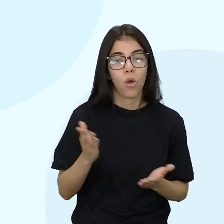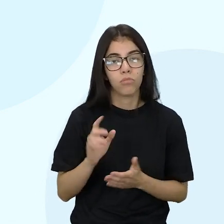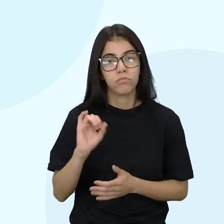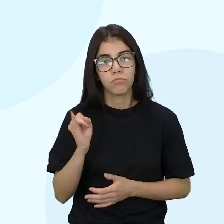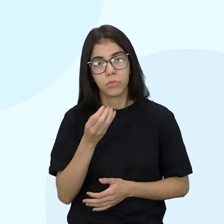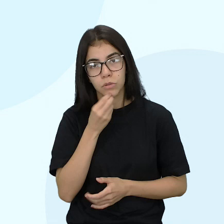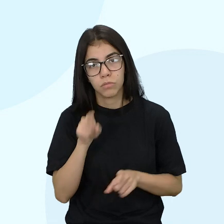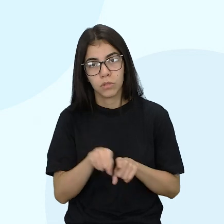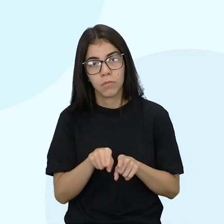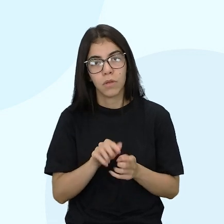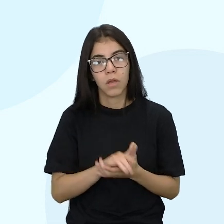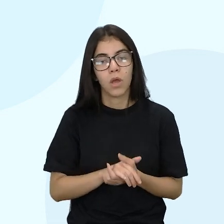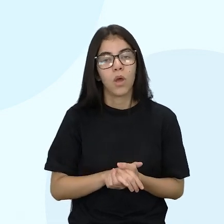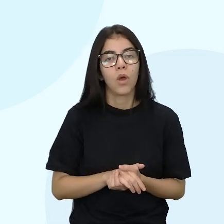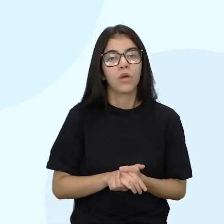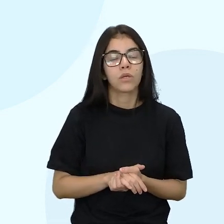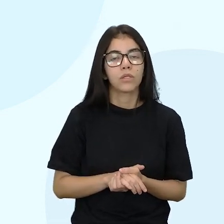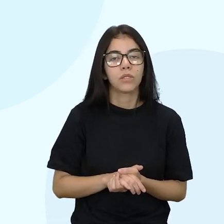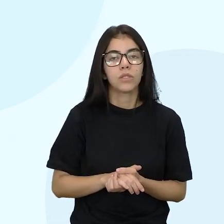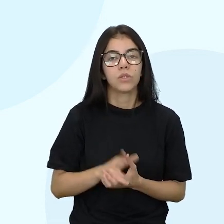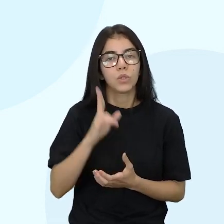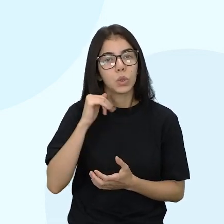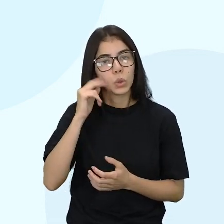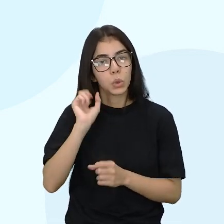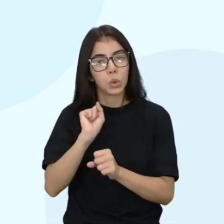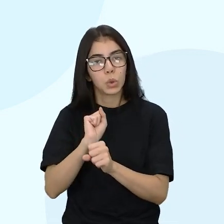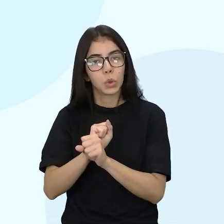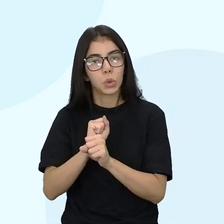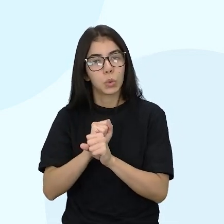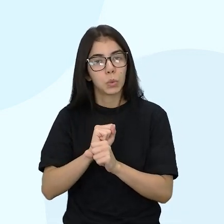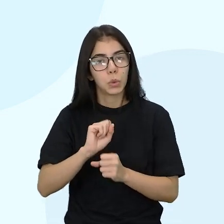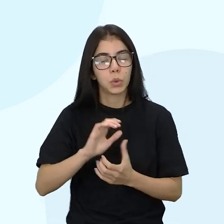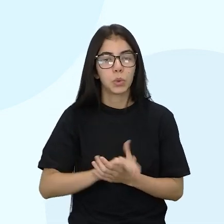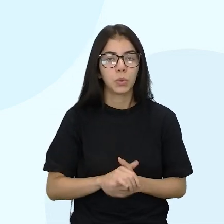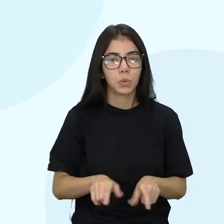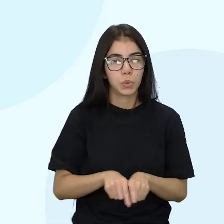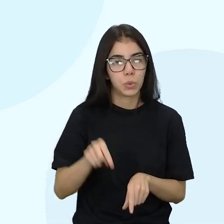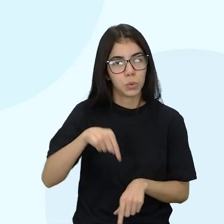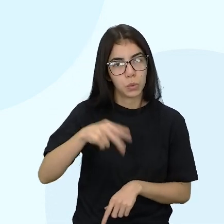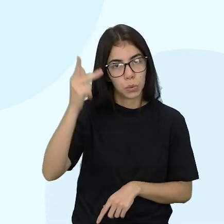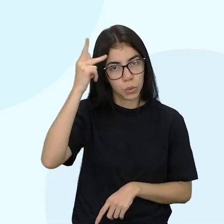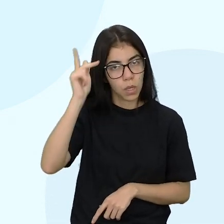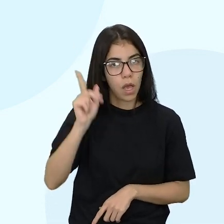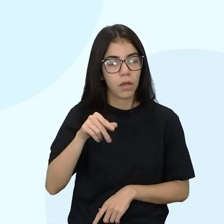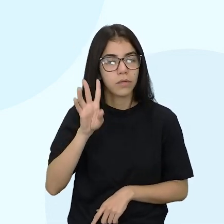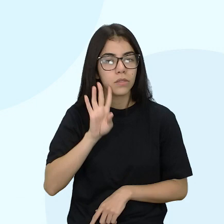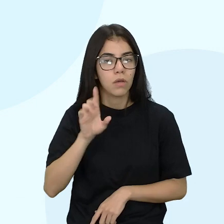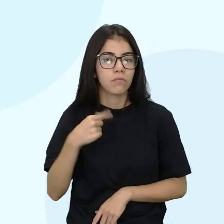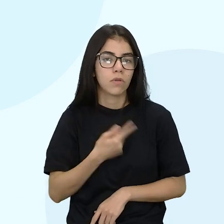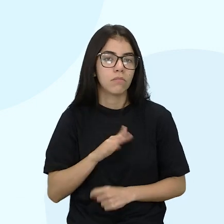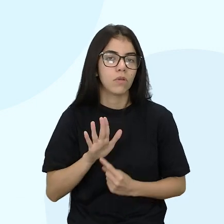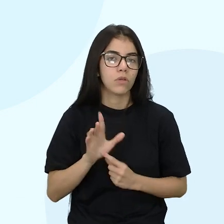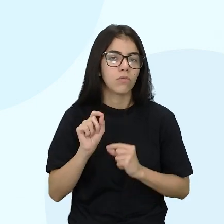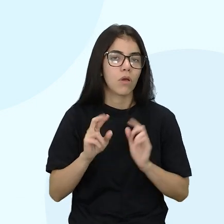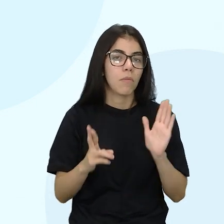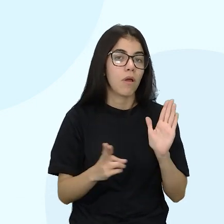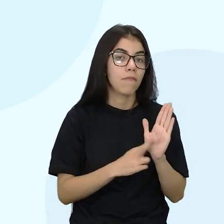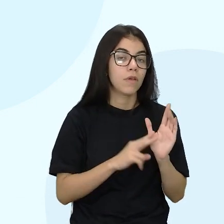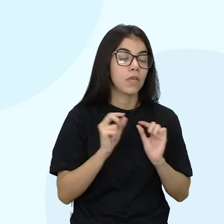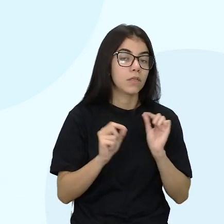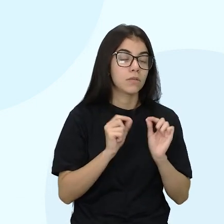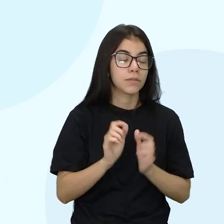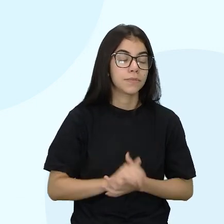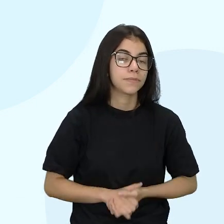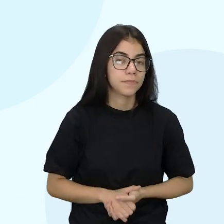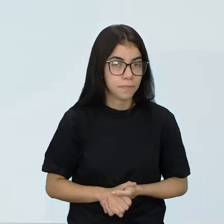aprender sobre os quilombos e os quilombos em São Paulo. É legal a gente trazer aqui, pessoal, como referência,